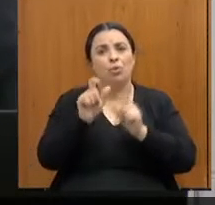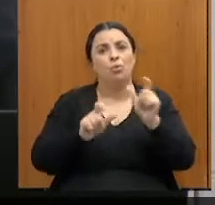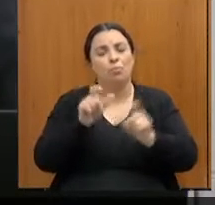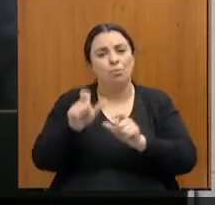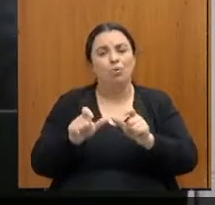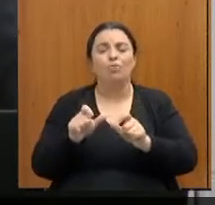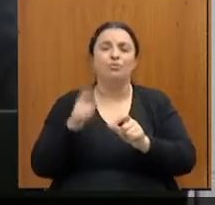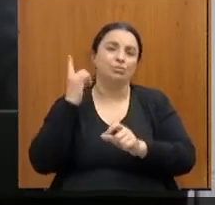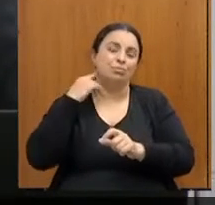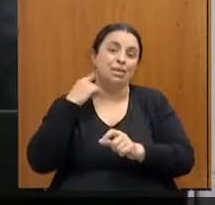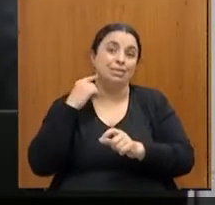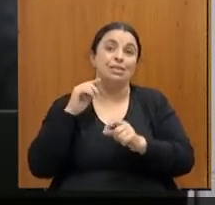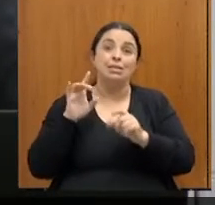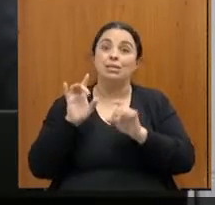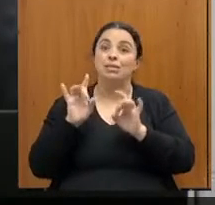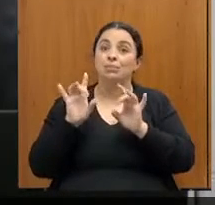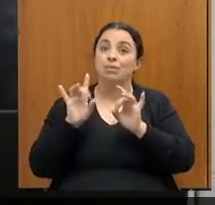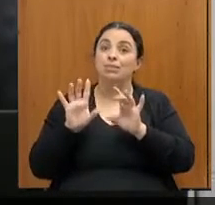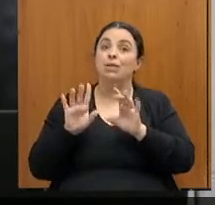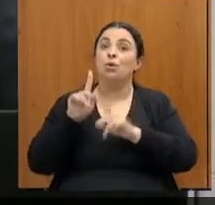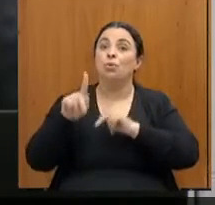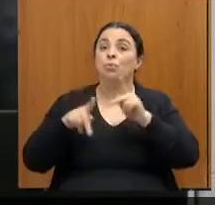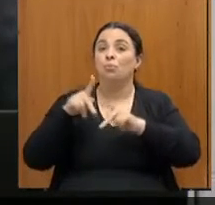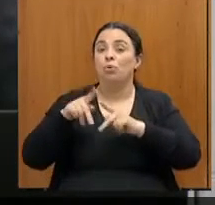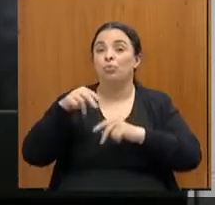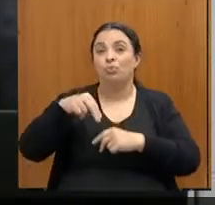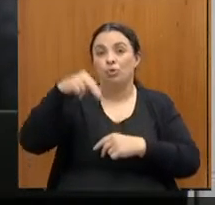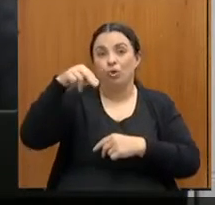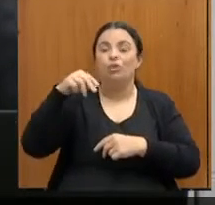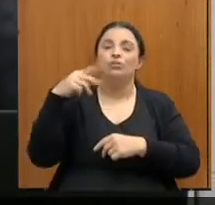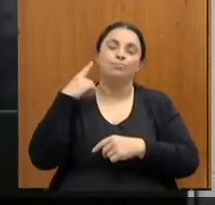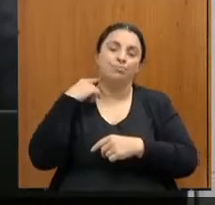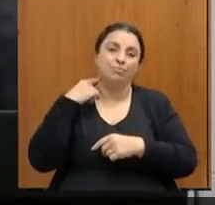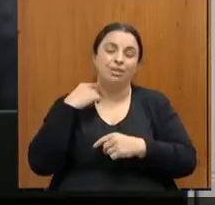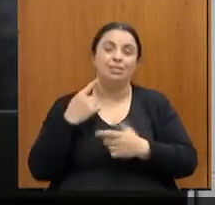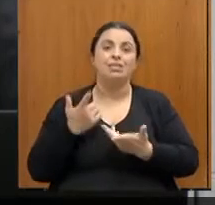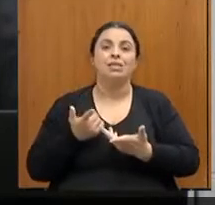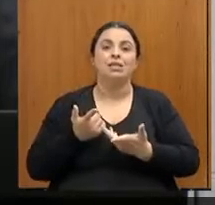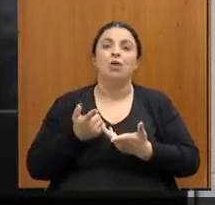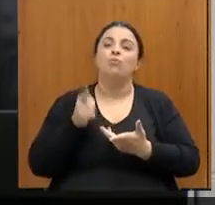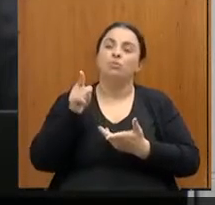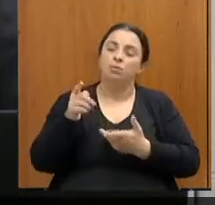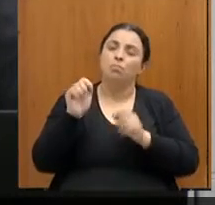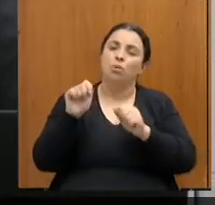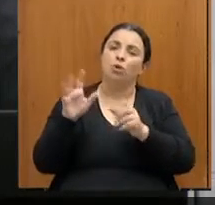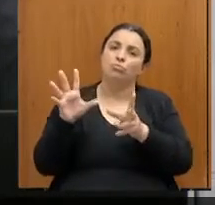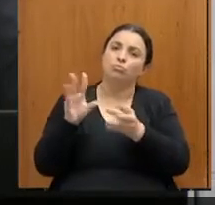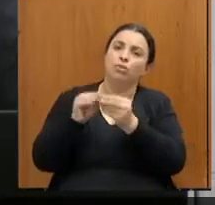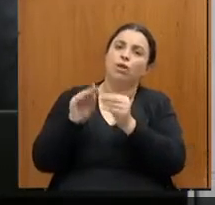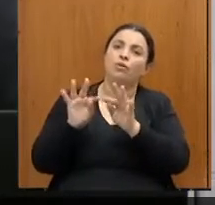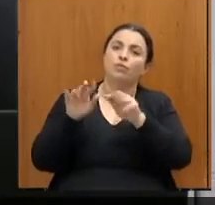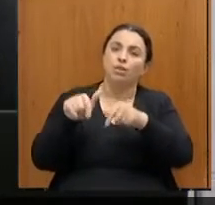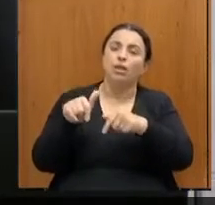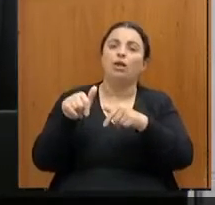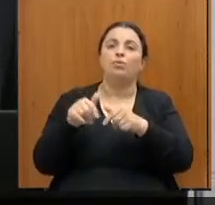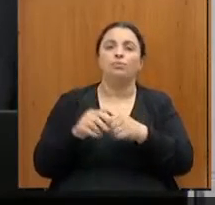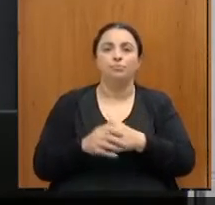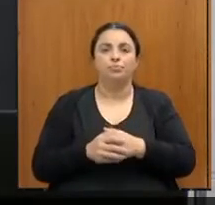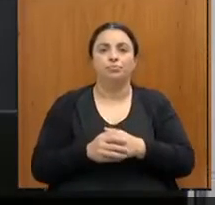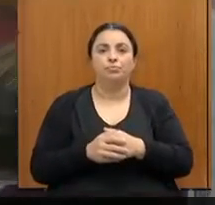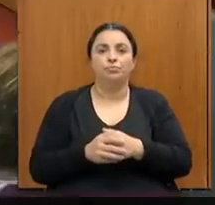Norte Mineiro Portanto o deputado Carlos Pimenta passo a palavra para vossa excelência para as considerações finais